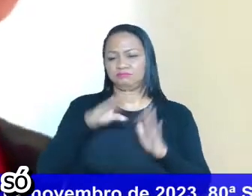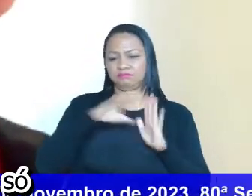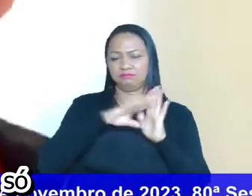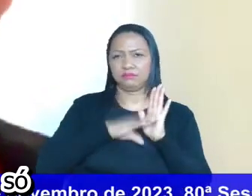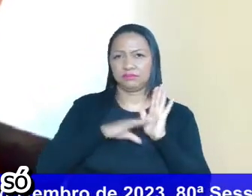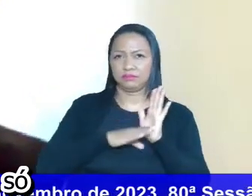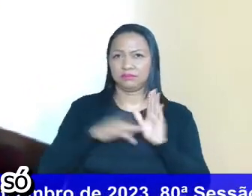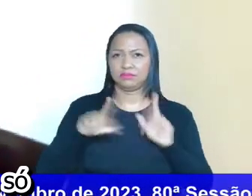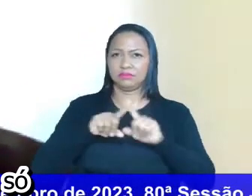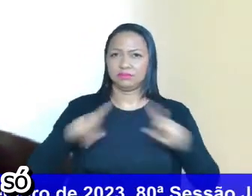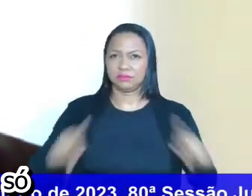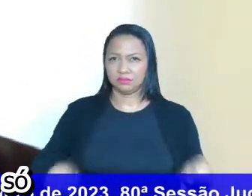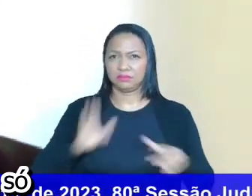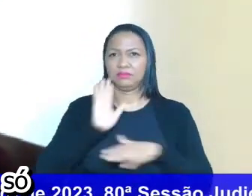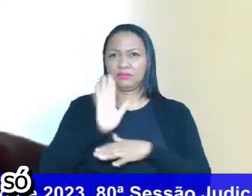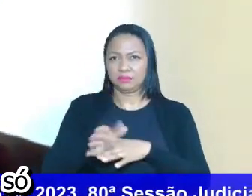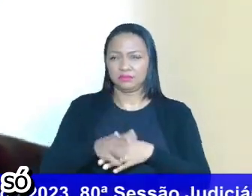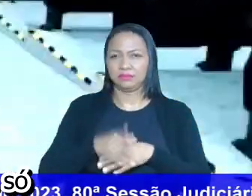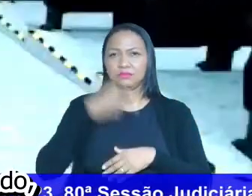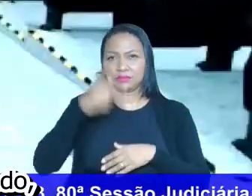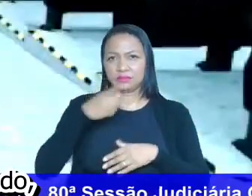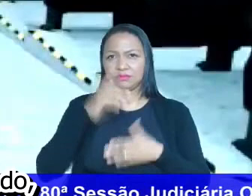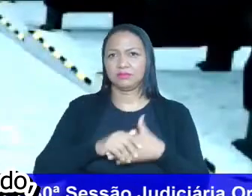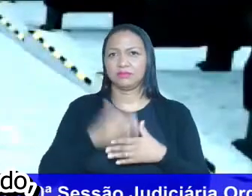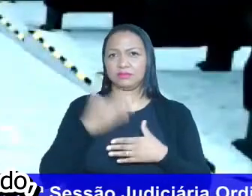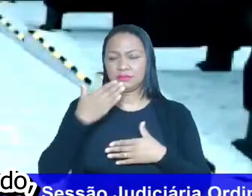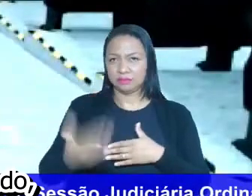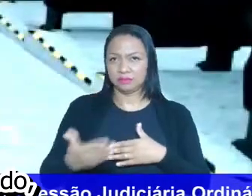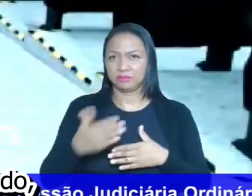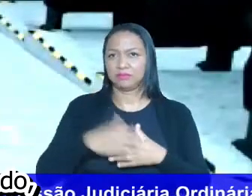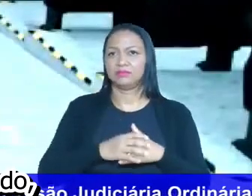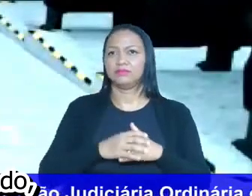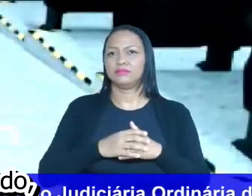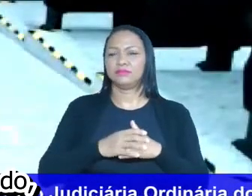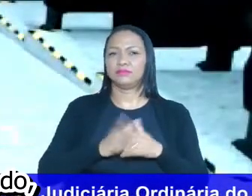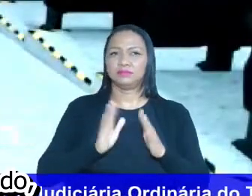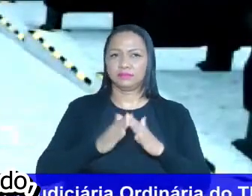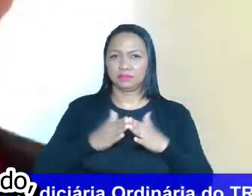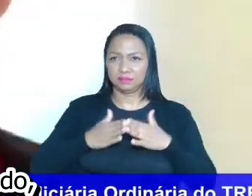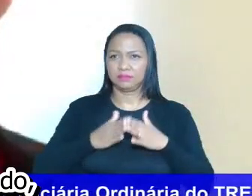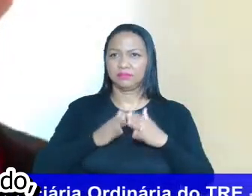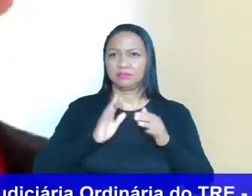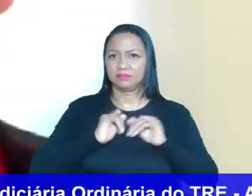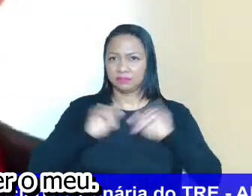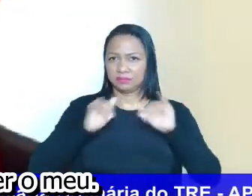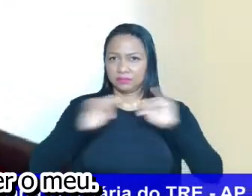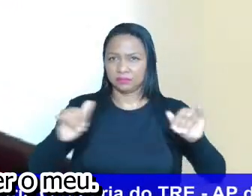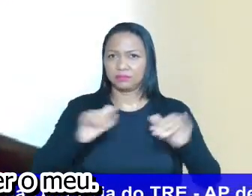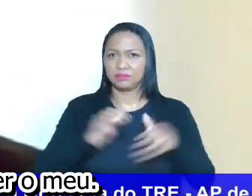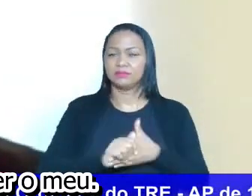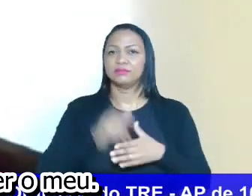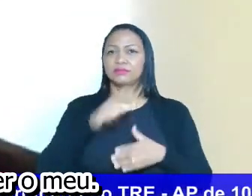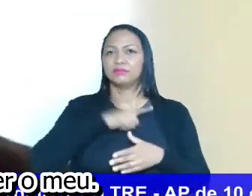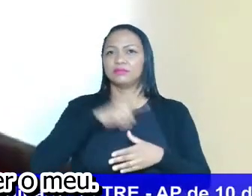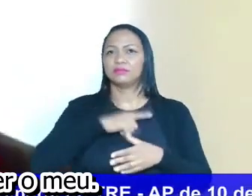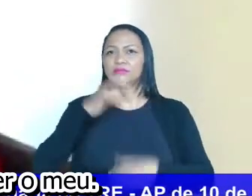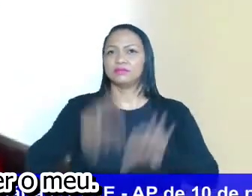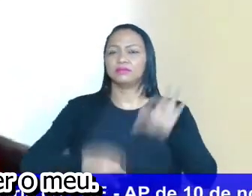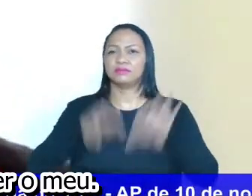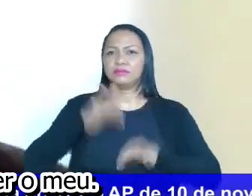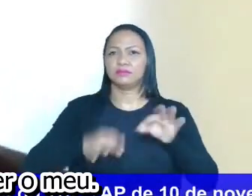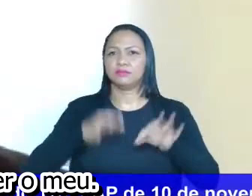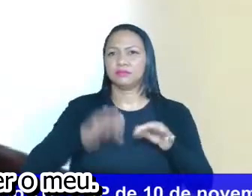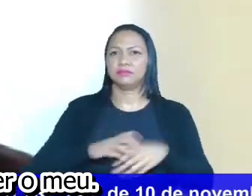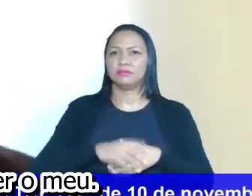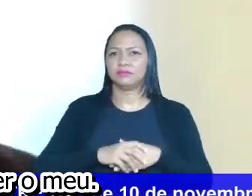pauta, mas já falei com a assessoria, só peço a gentileza de que, como já foi anunciado, que haja um julgamento e, na